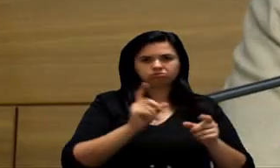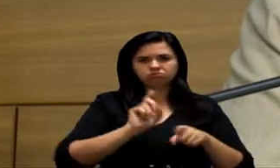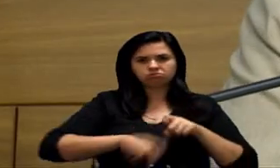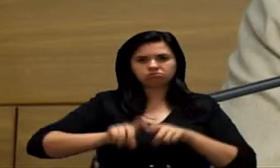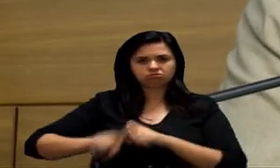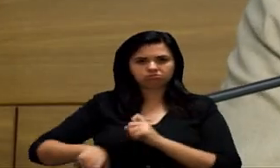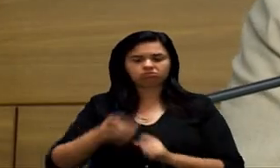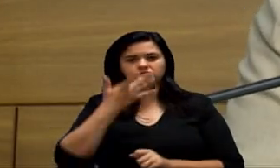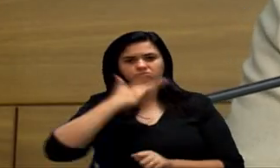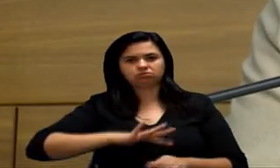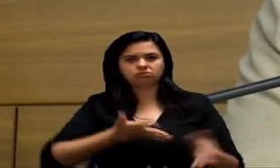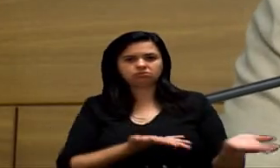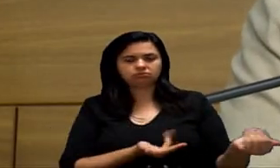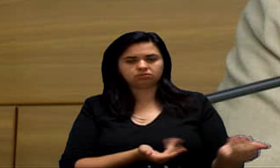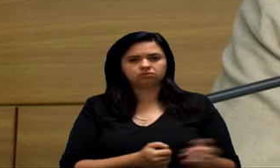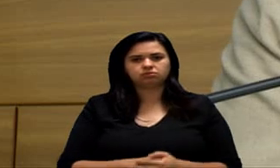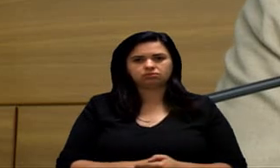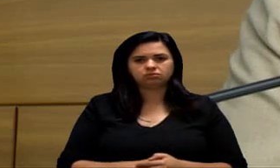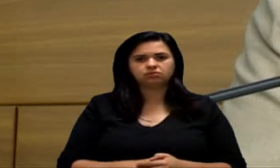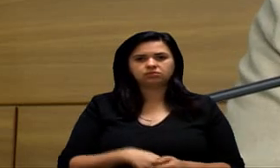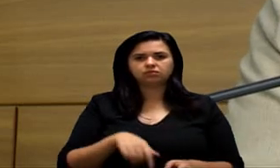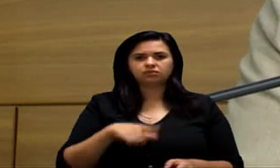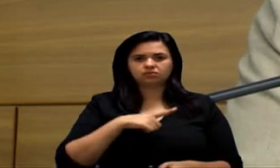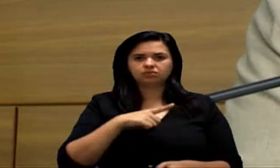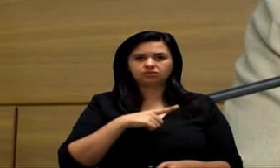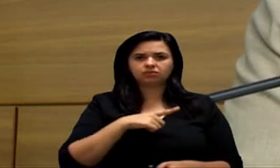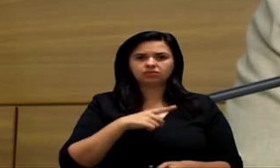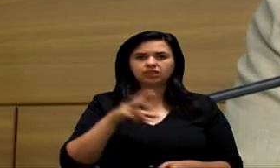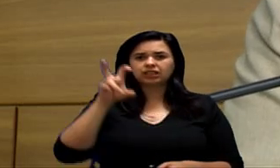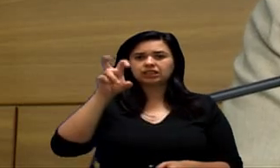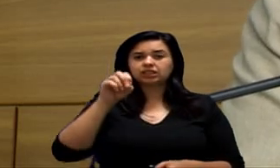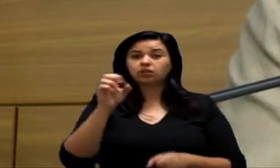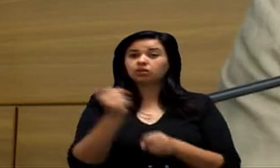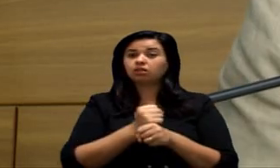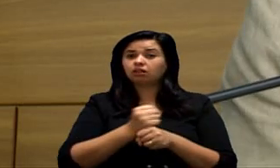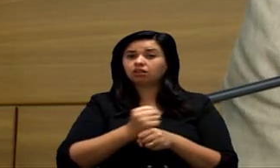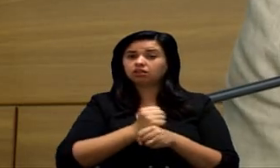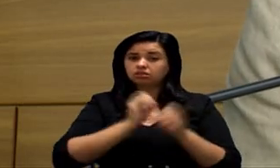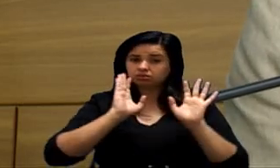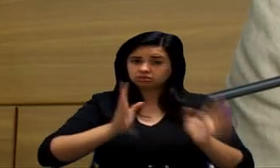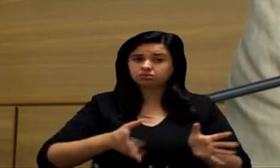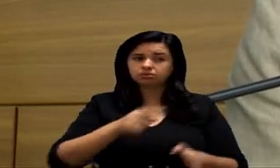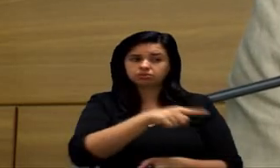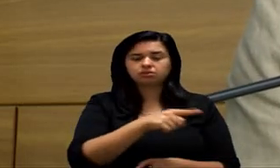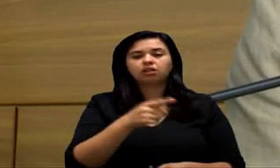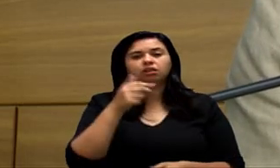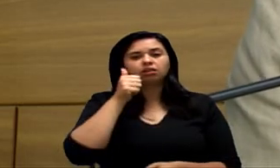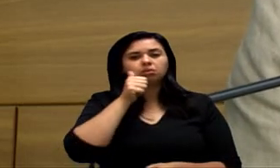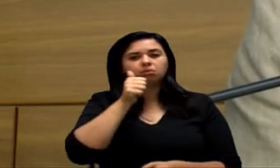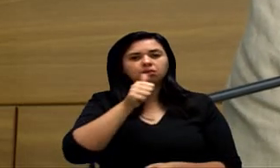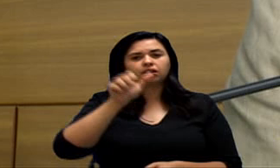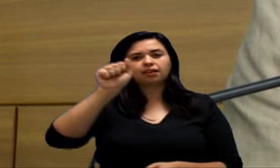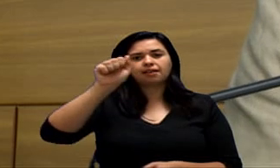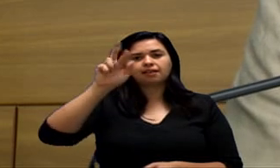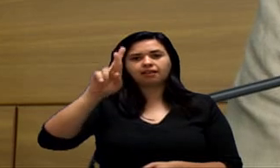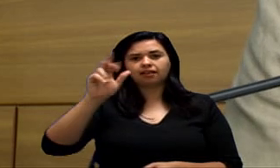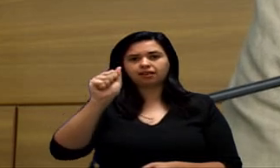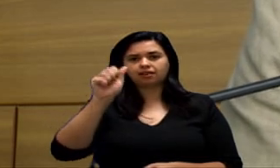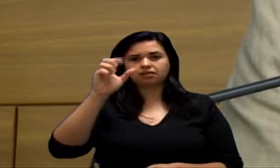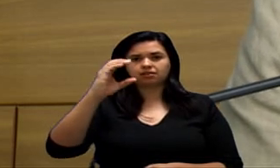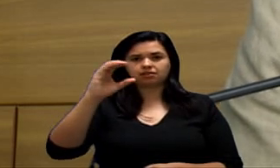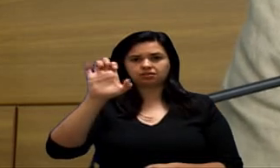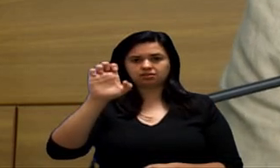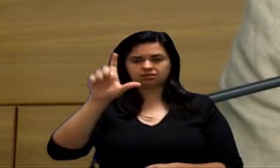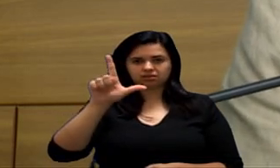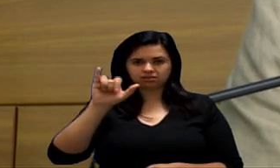temos ainda como marco 50 anos de assassinato da menina Araceli Crespo, que nos mobiliza a seguir construindo estratégias para que nenhuma criança ou